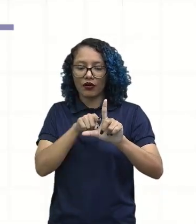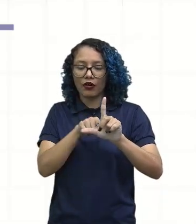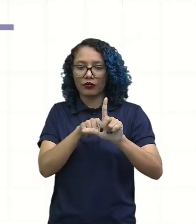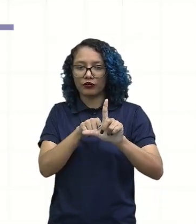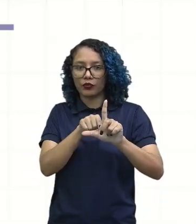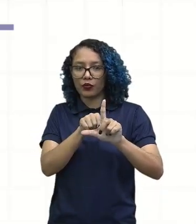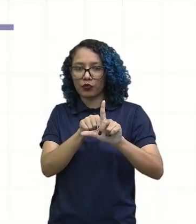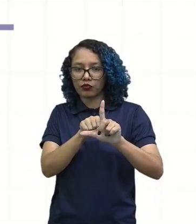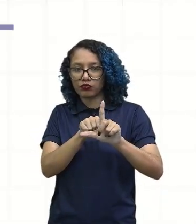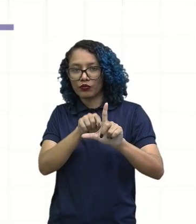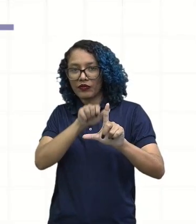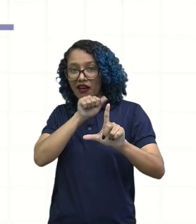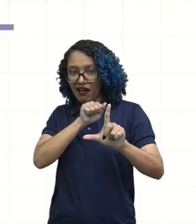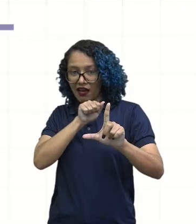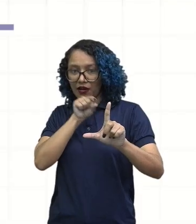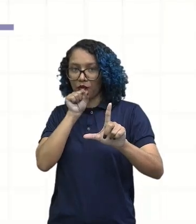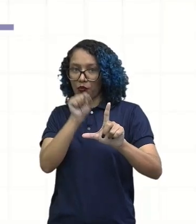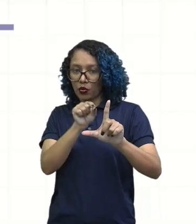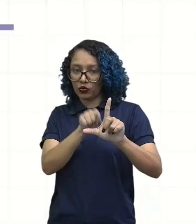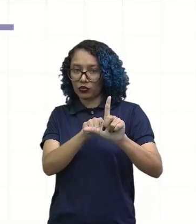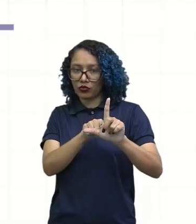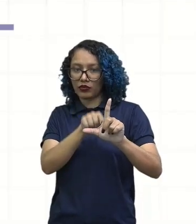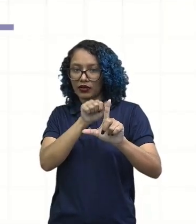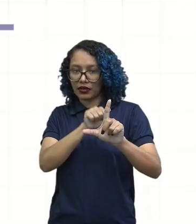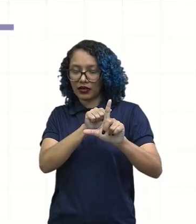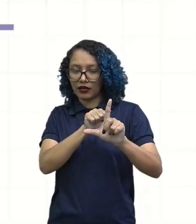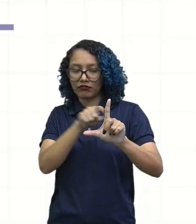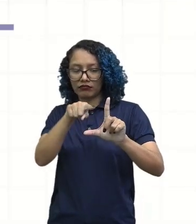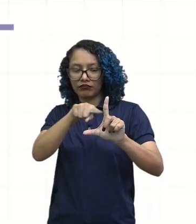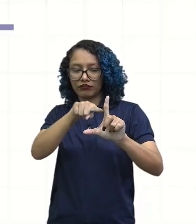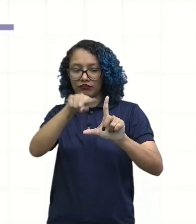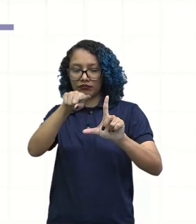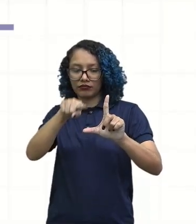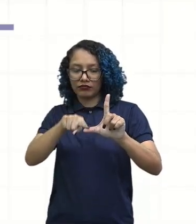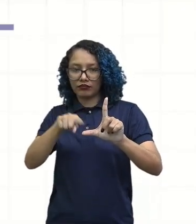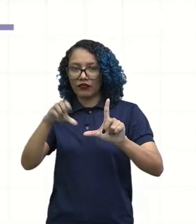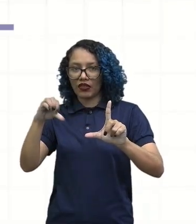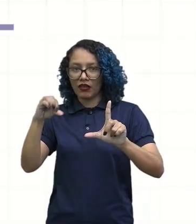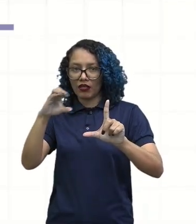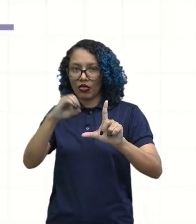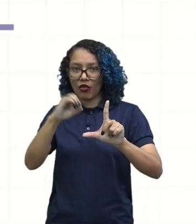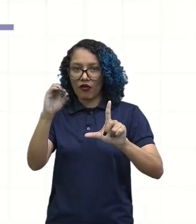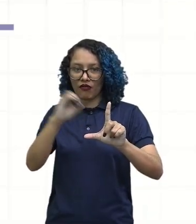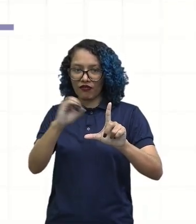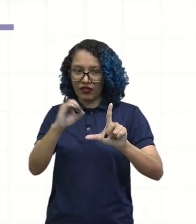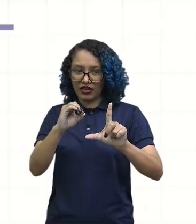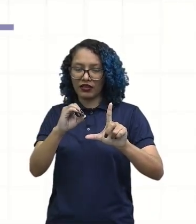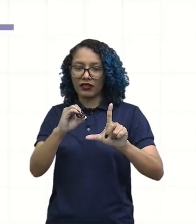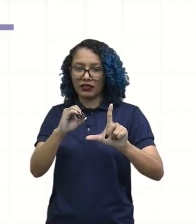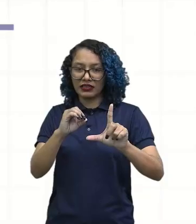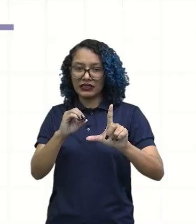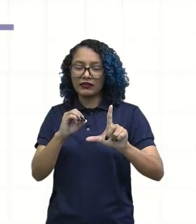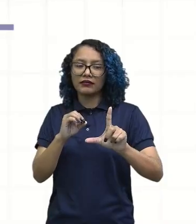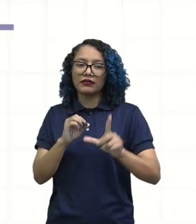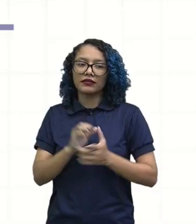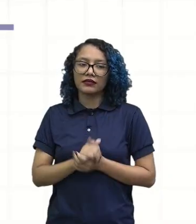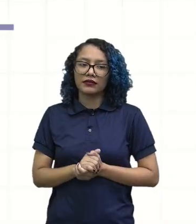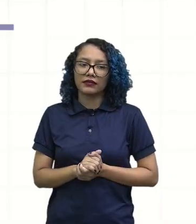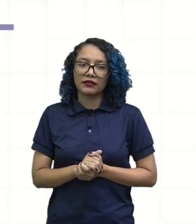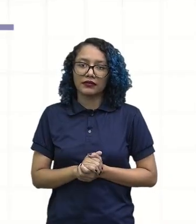A, tudo bem? E esse ângulo, ele mede 90 graus, certo? Então, sempre que